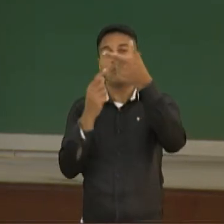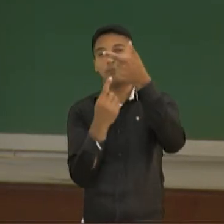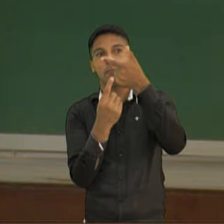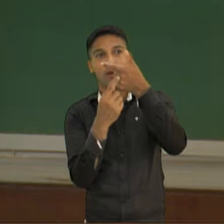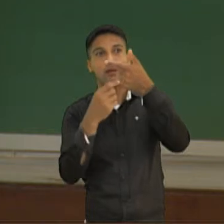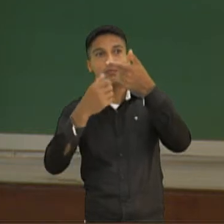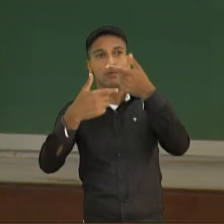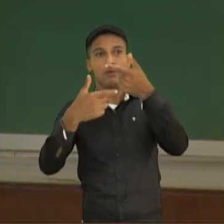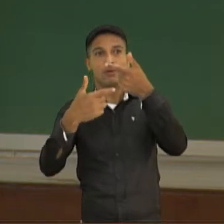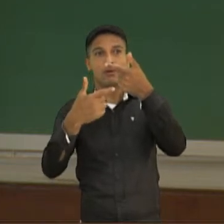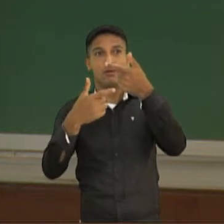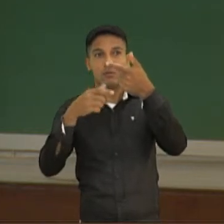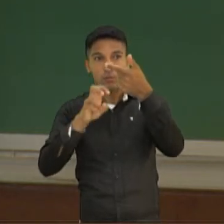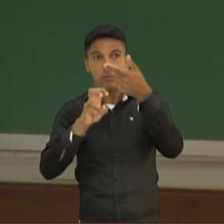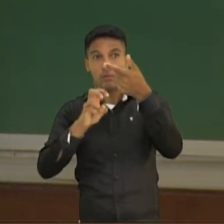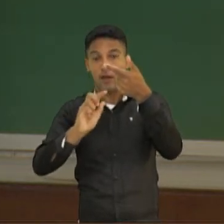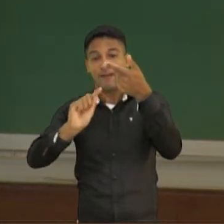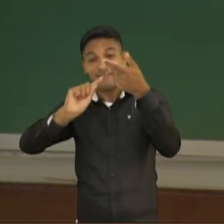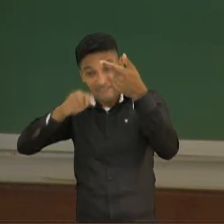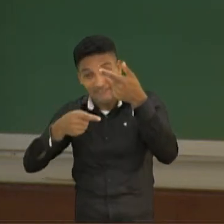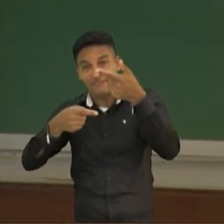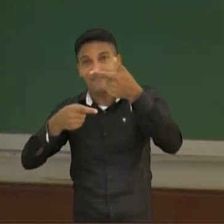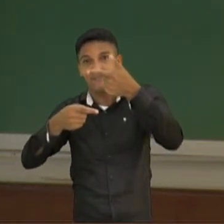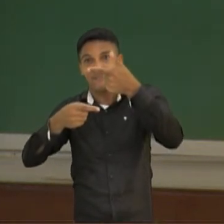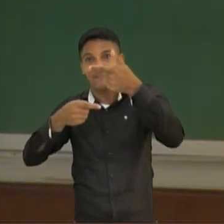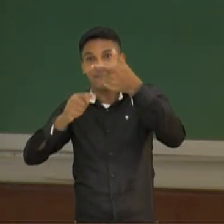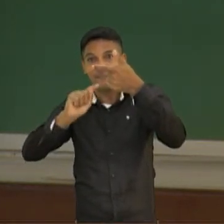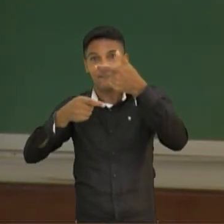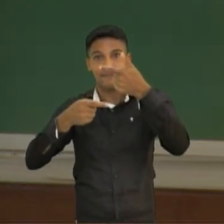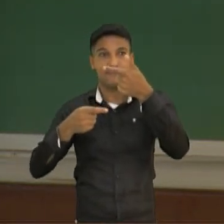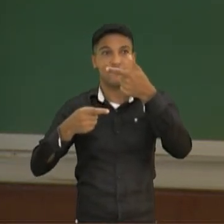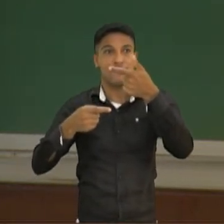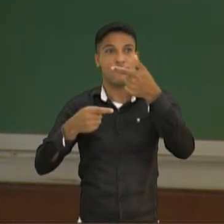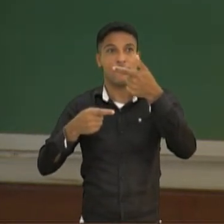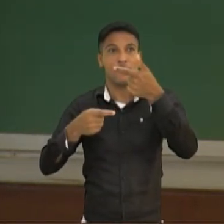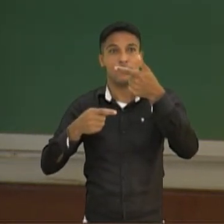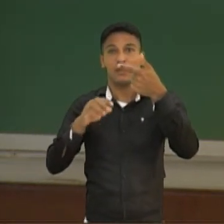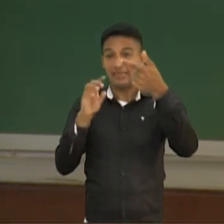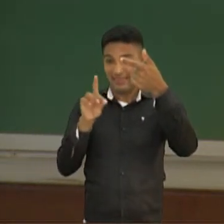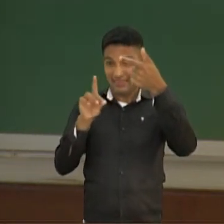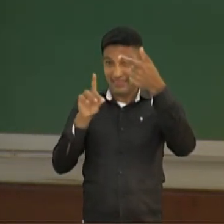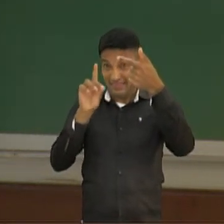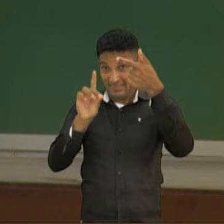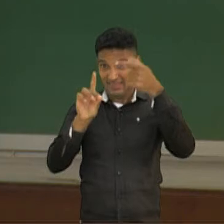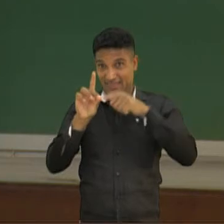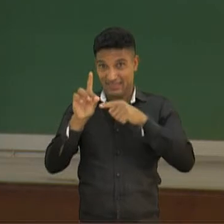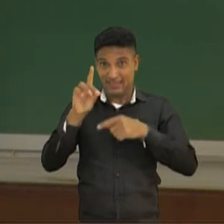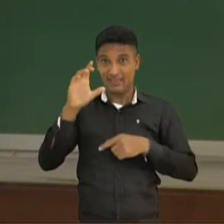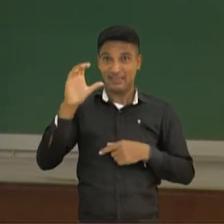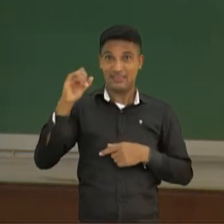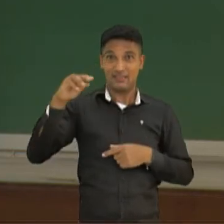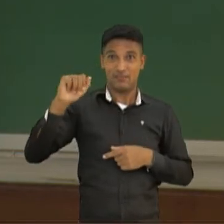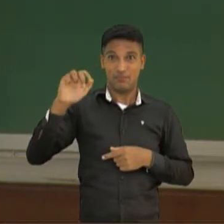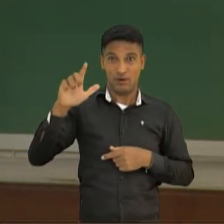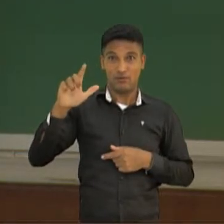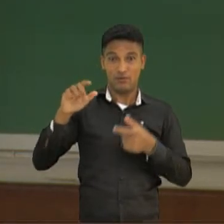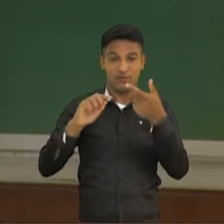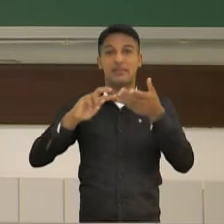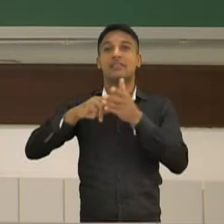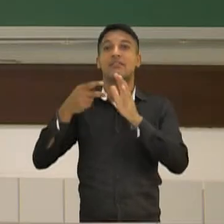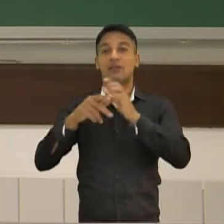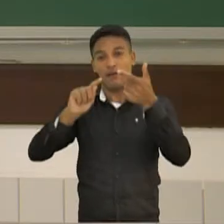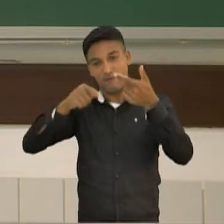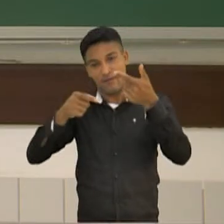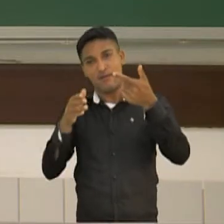decimal é a vírgula, certo? Porque a parte decimal são partes menores do que o inteiro. Pensando